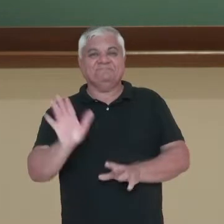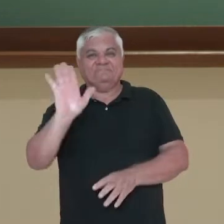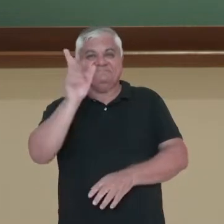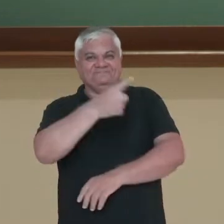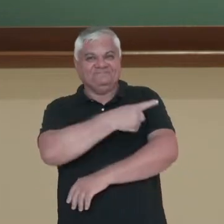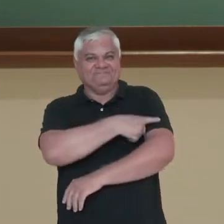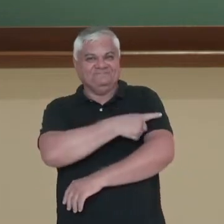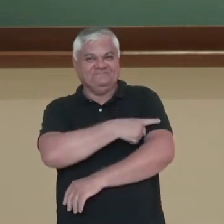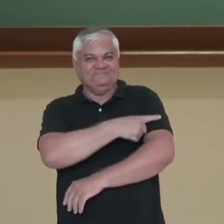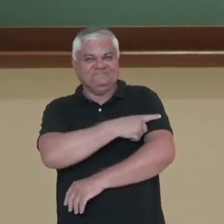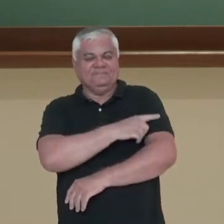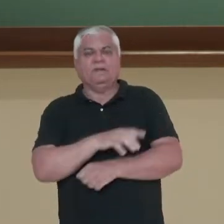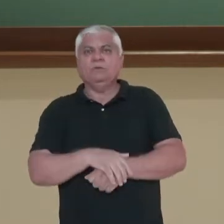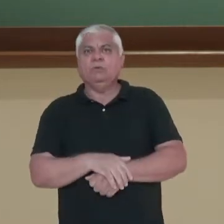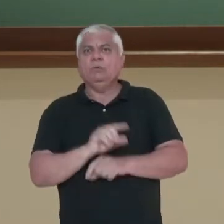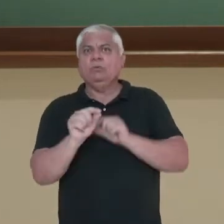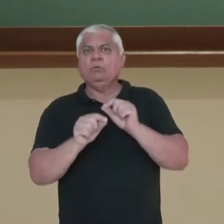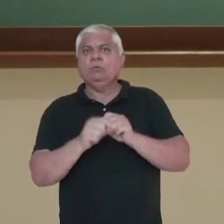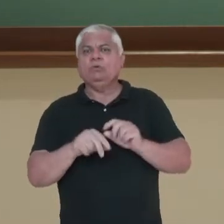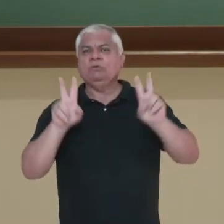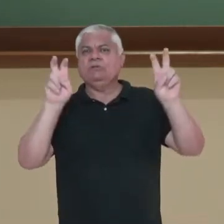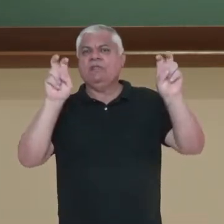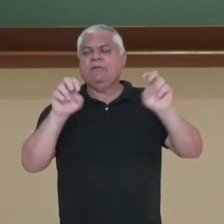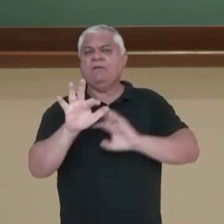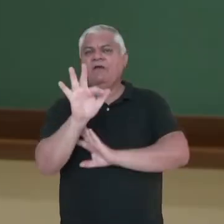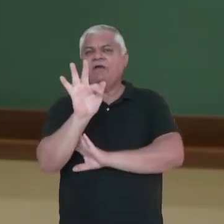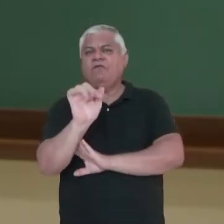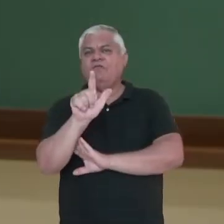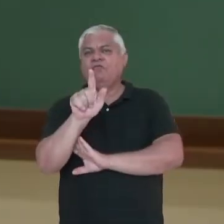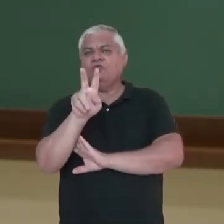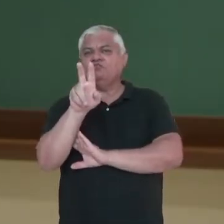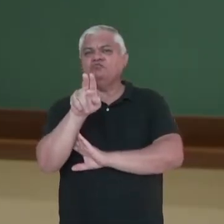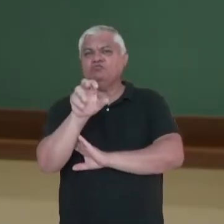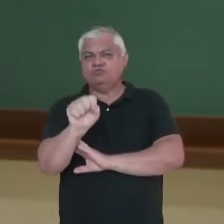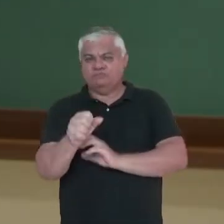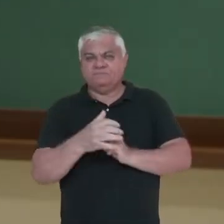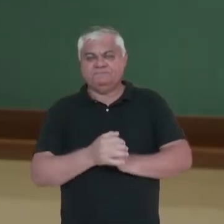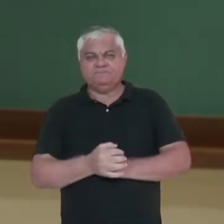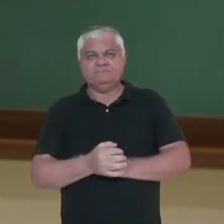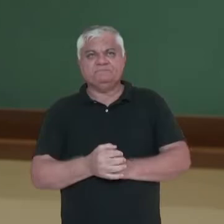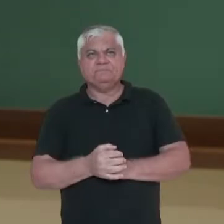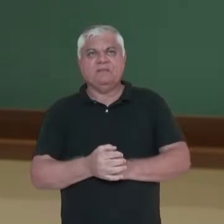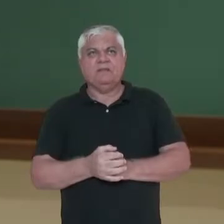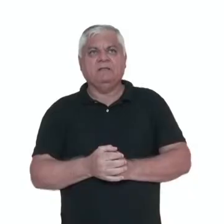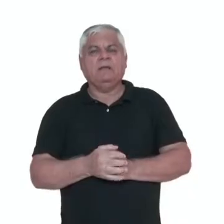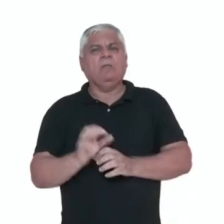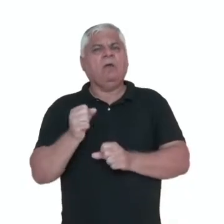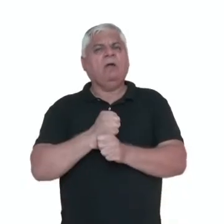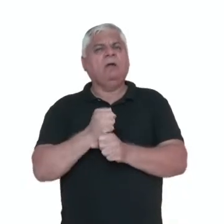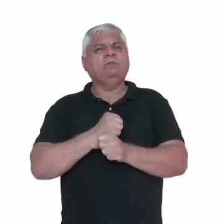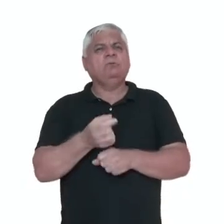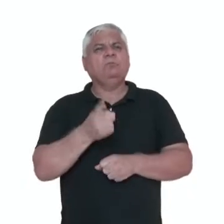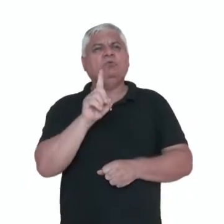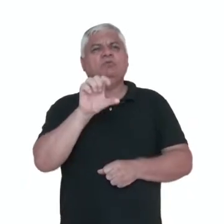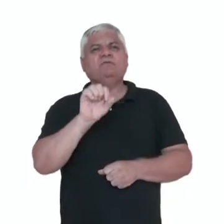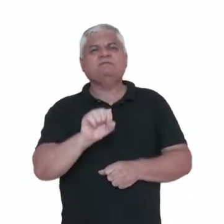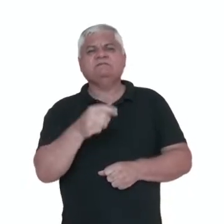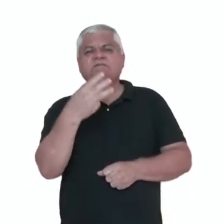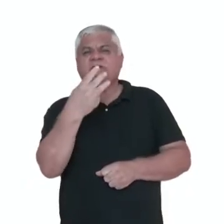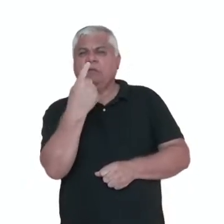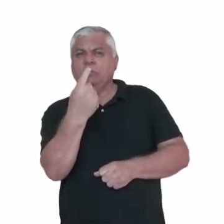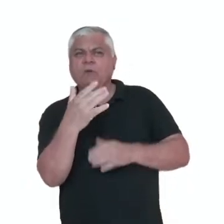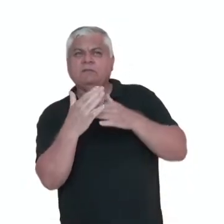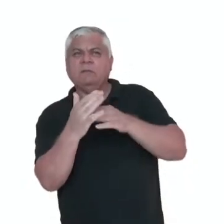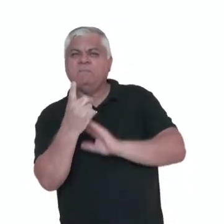nesse vídeo nós vamos falar sobre fluxos a última segundas 1931 78 cria na